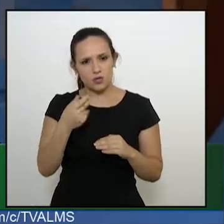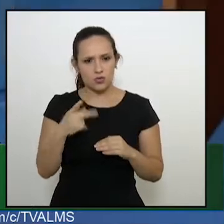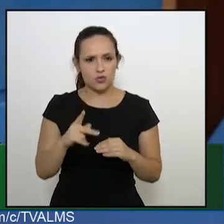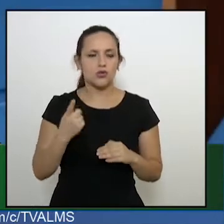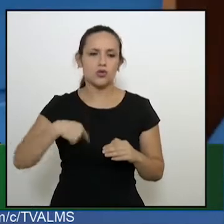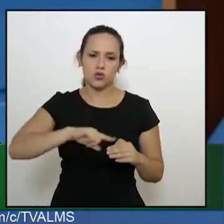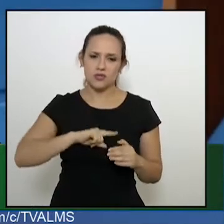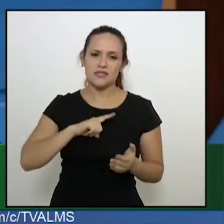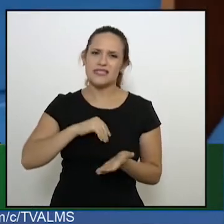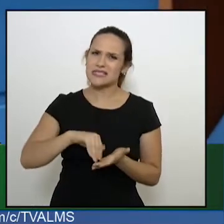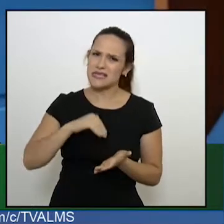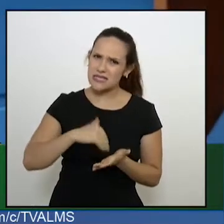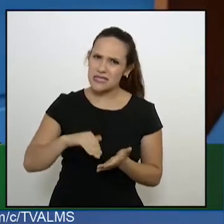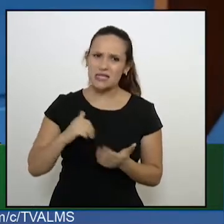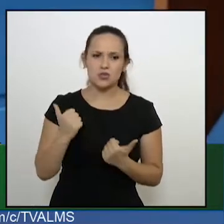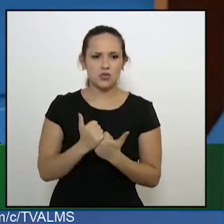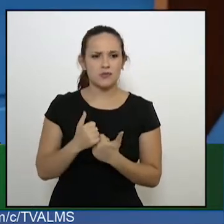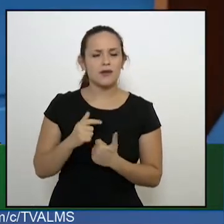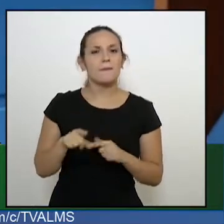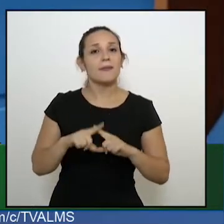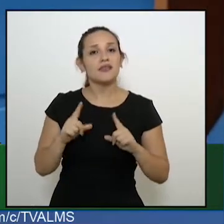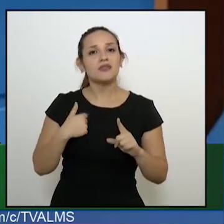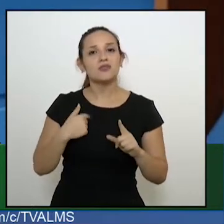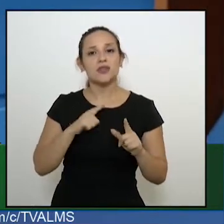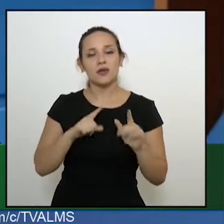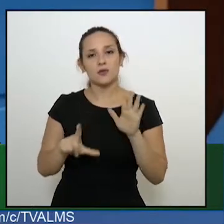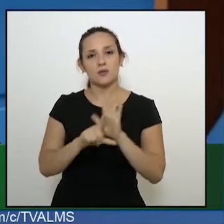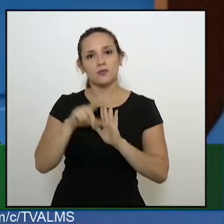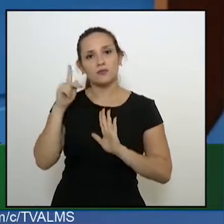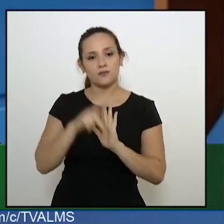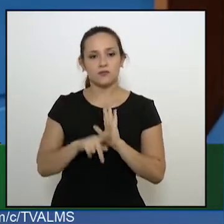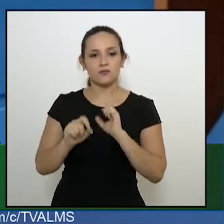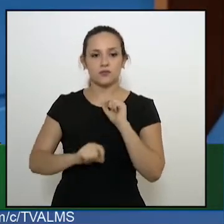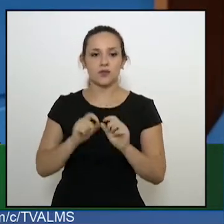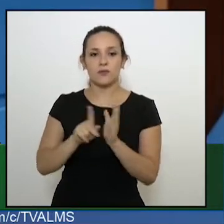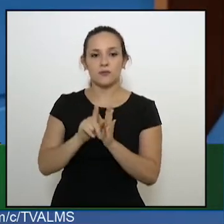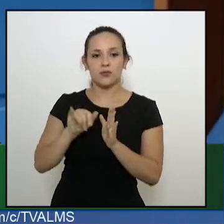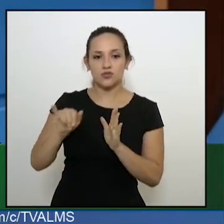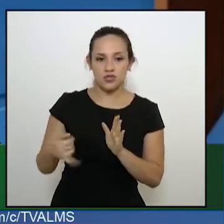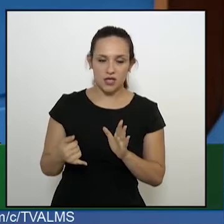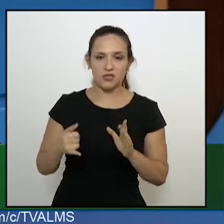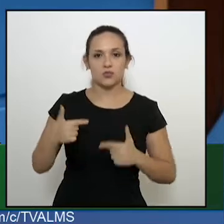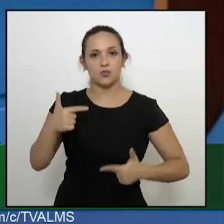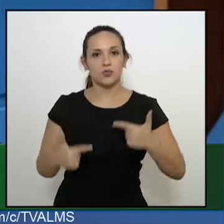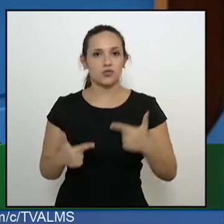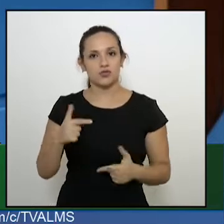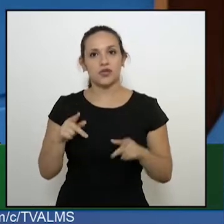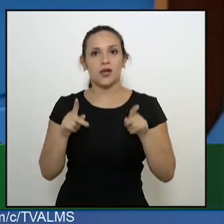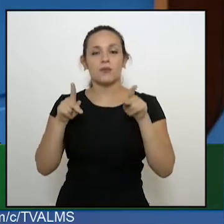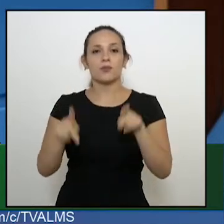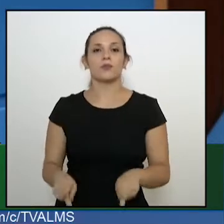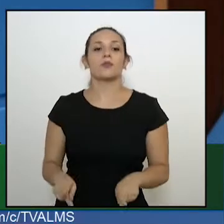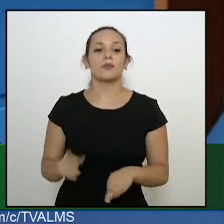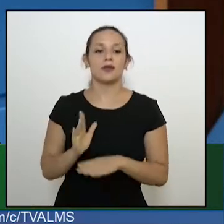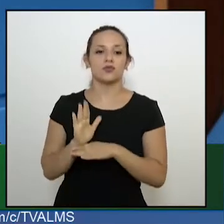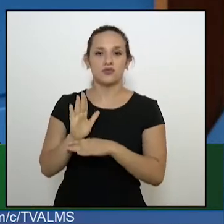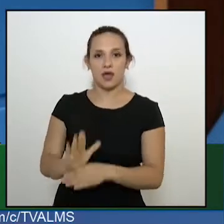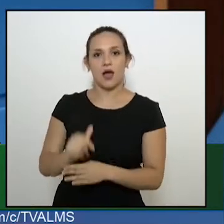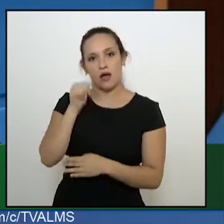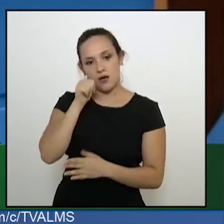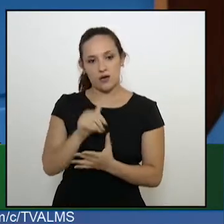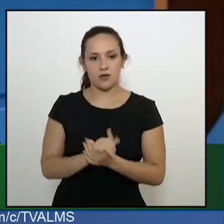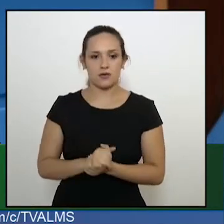temos órgãos, mas eu apresentei um projeto de lei que cria o Programa de Políticas Públicas para a Mulher, para que